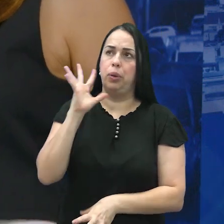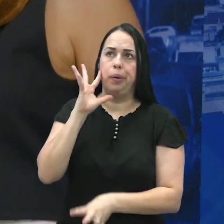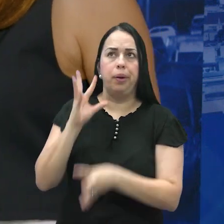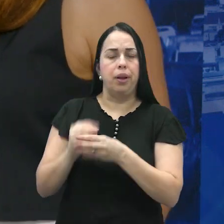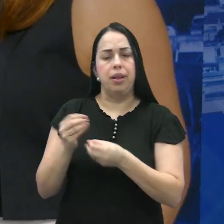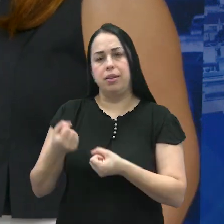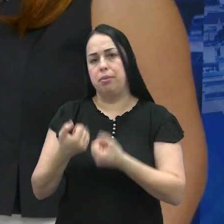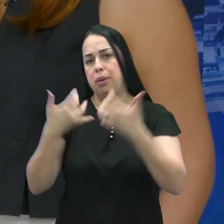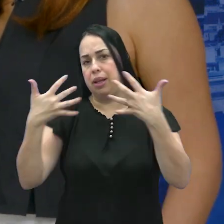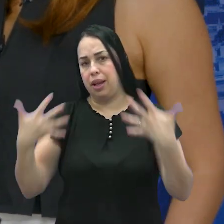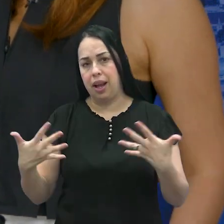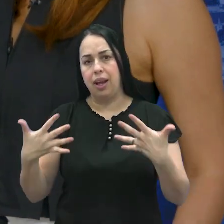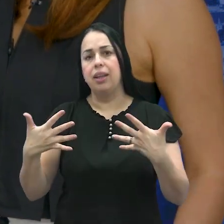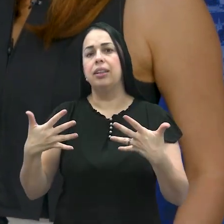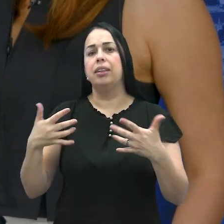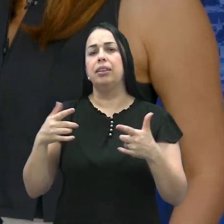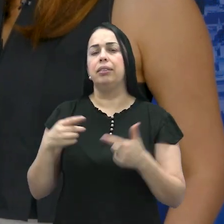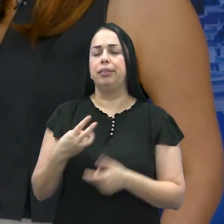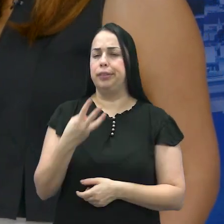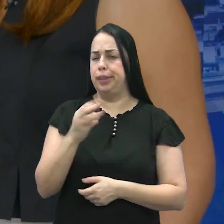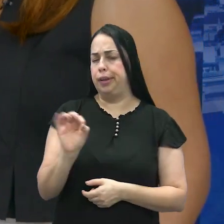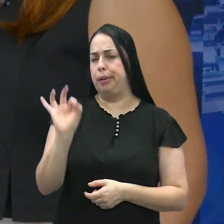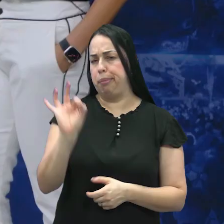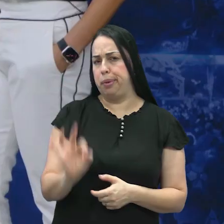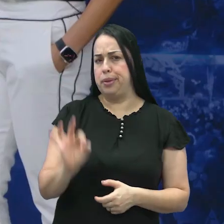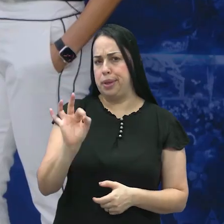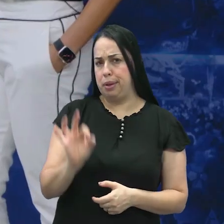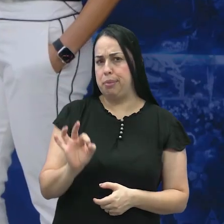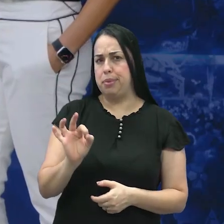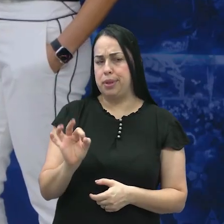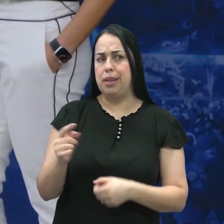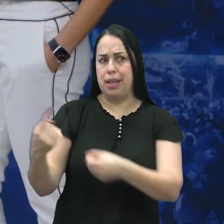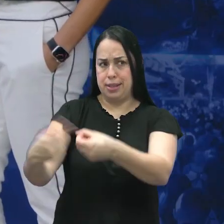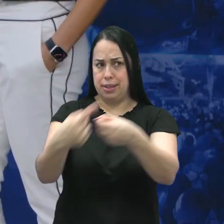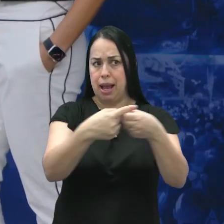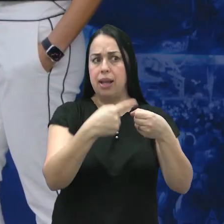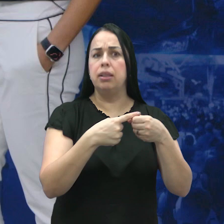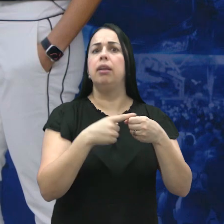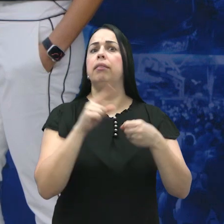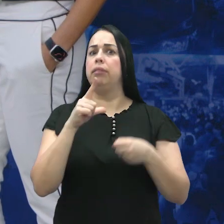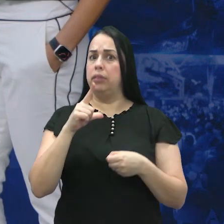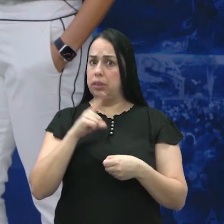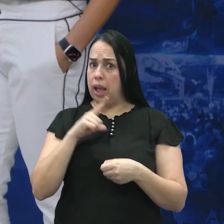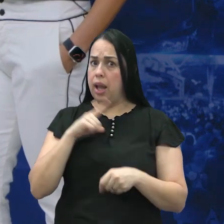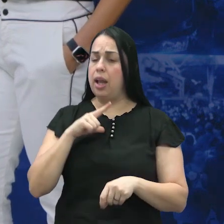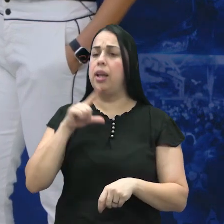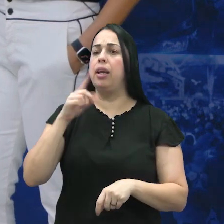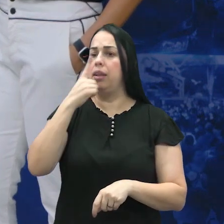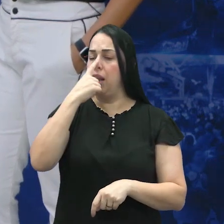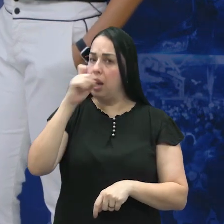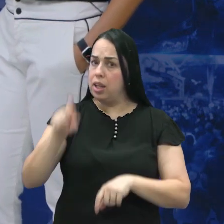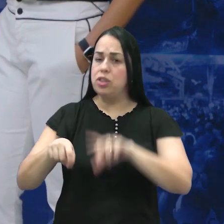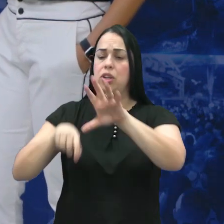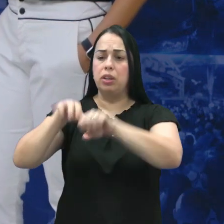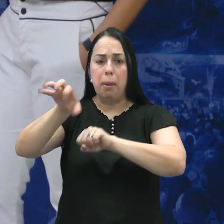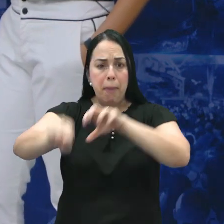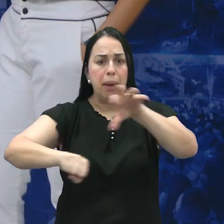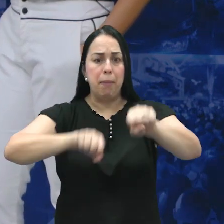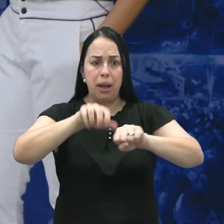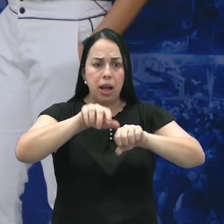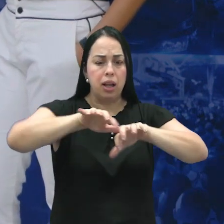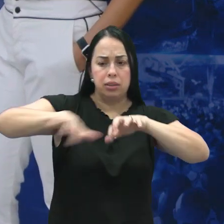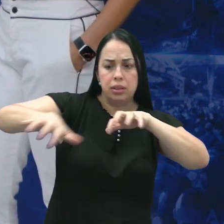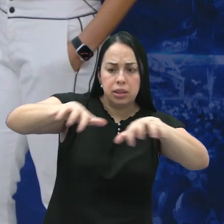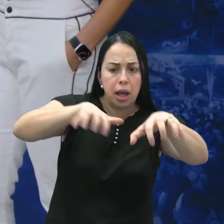isso, porque cerca de 30% dos nossos municípios já têm coleta seletiva, realizada porta a porta,